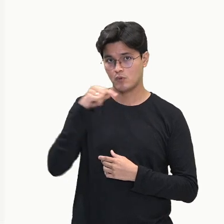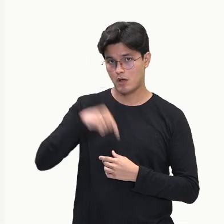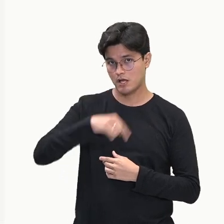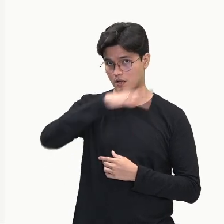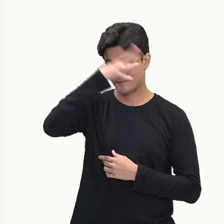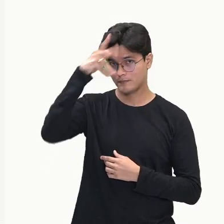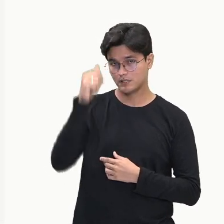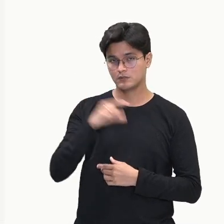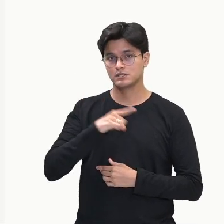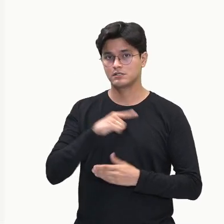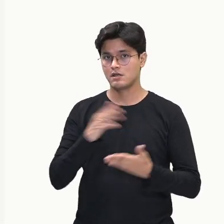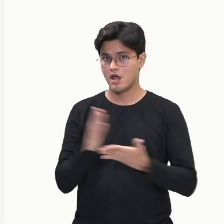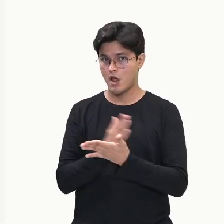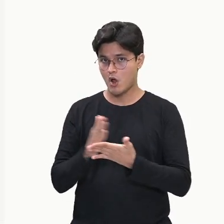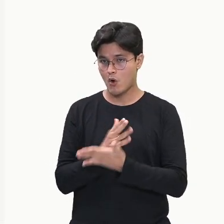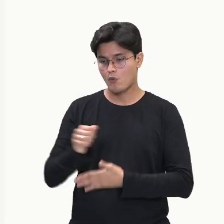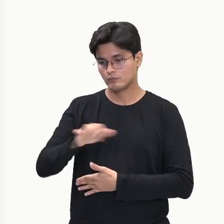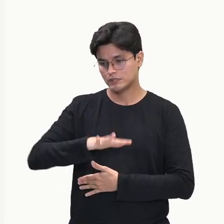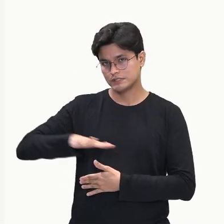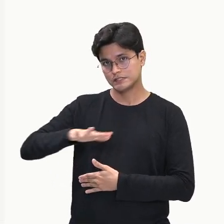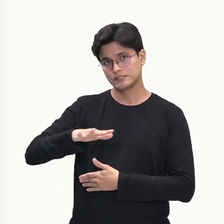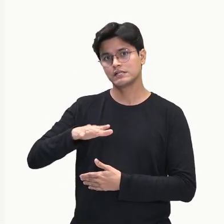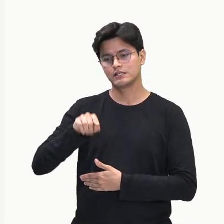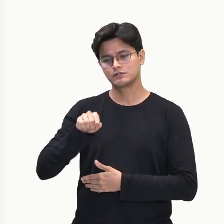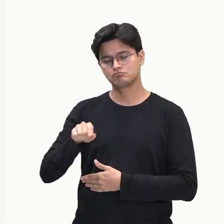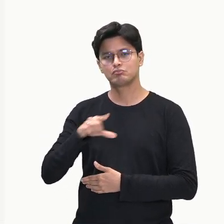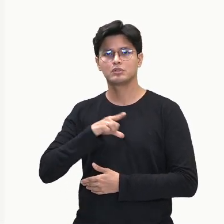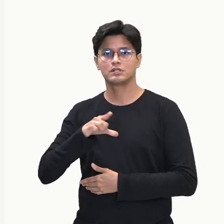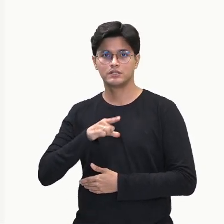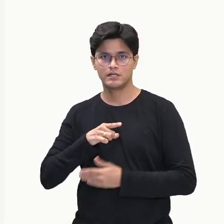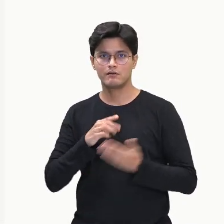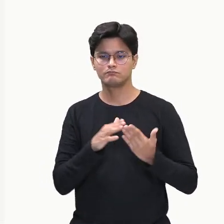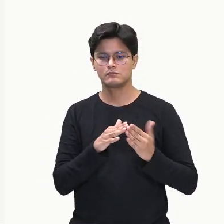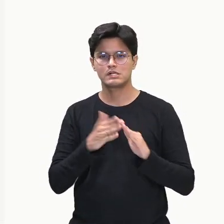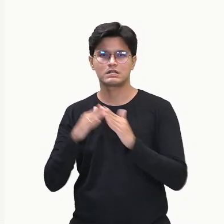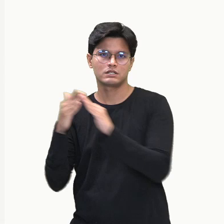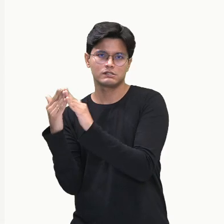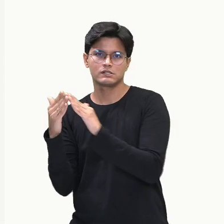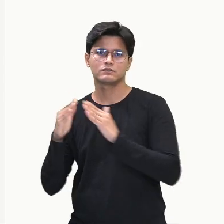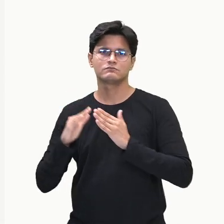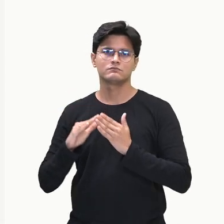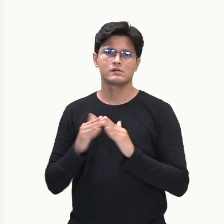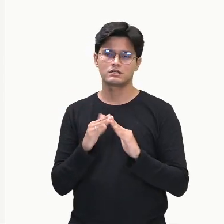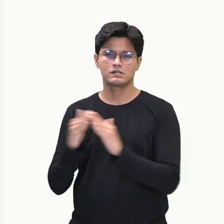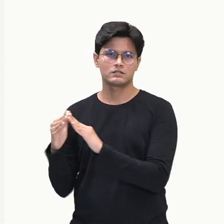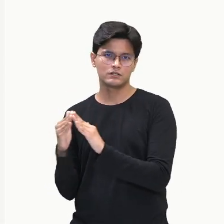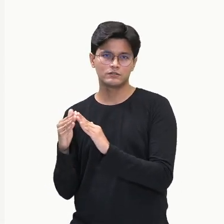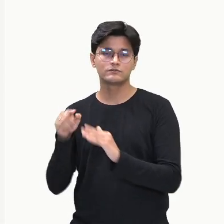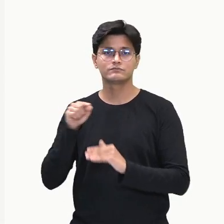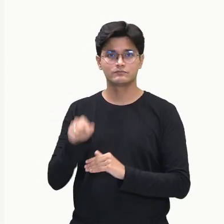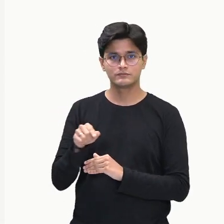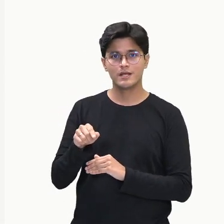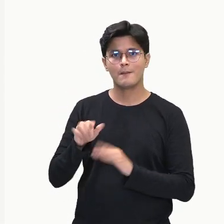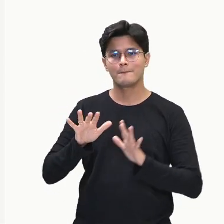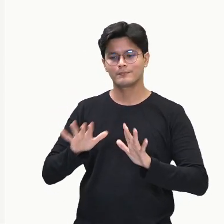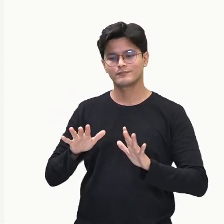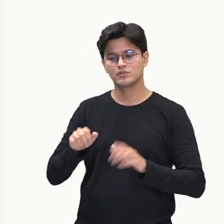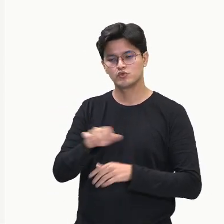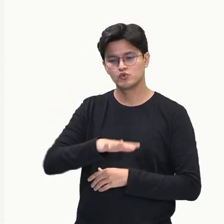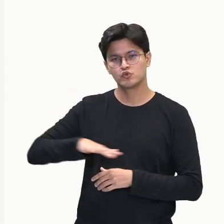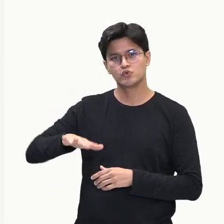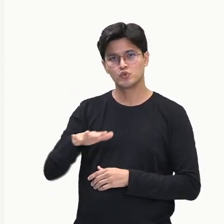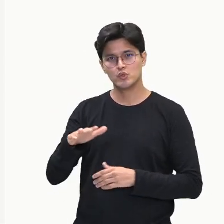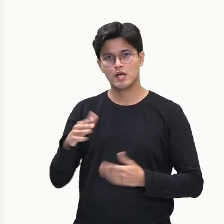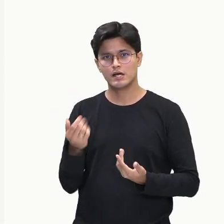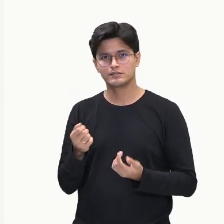ocupações impróprias, a construção de casas em lugares inseguros do ponto de vista